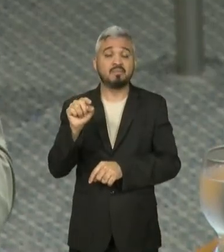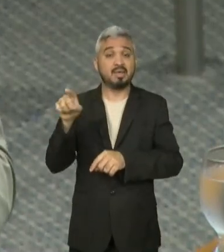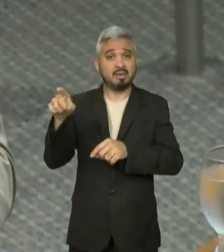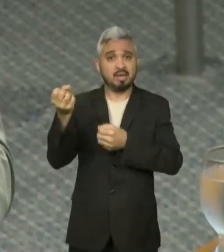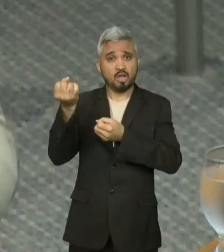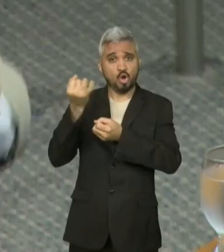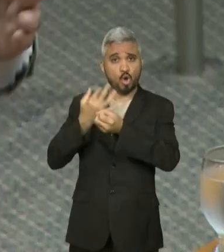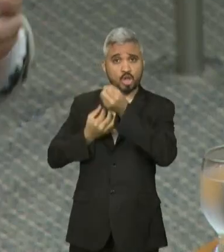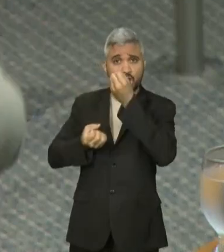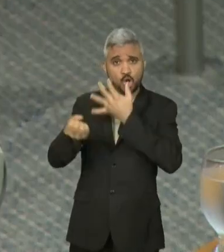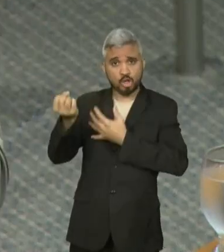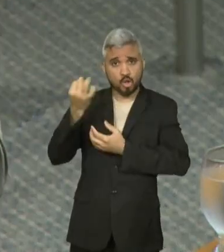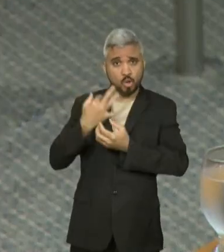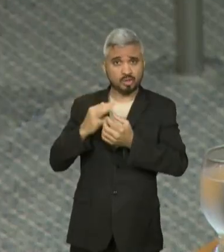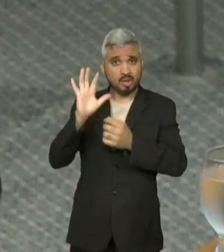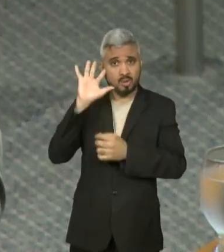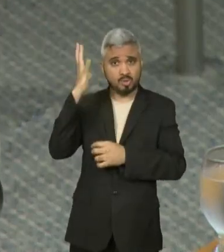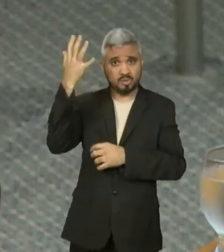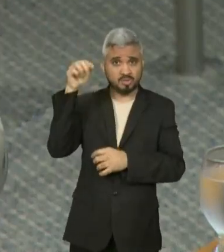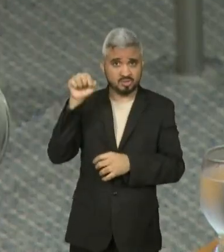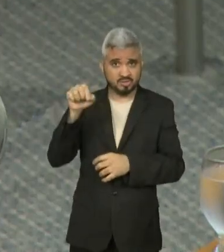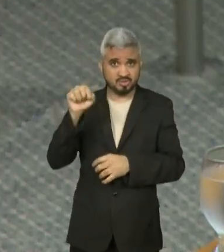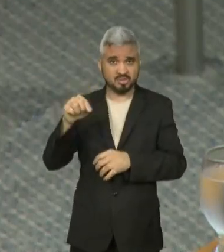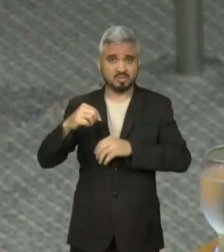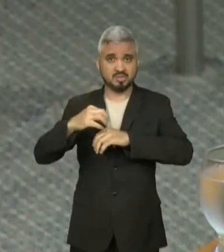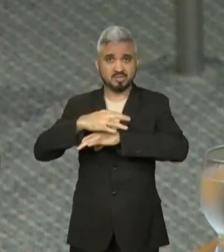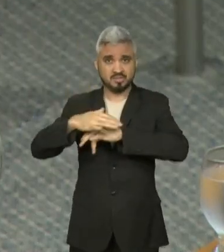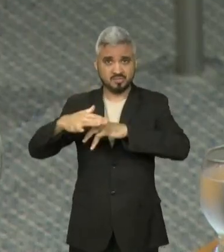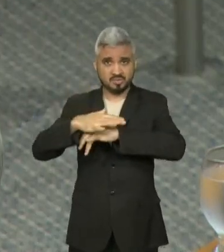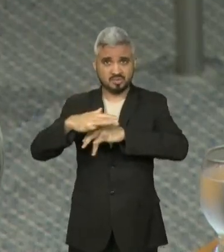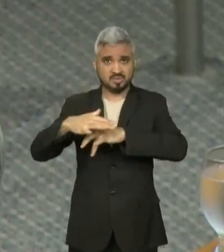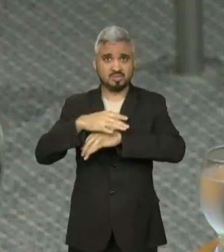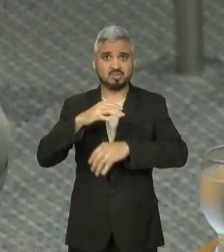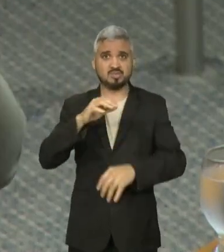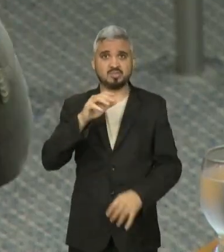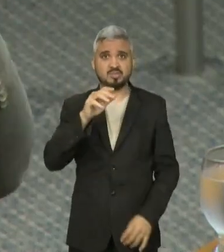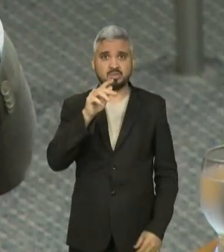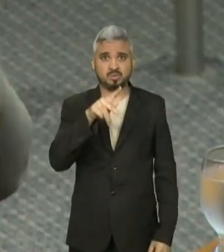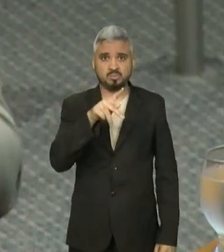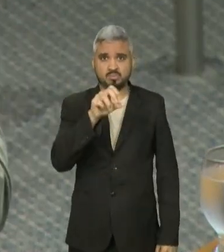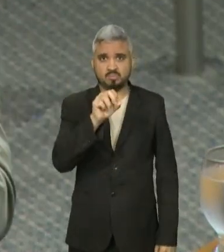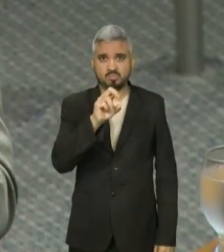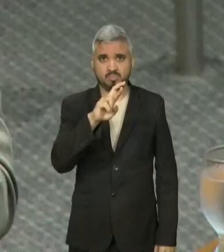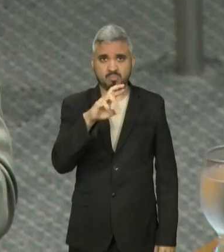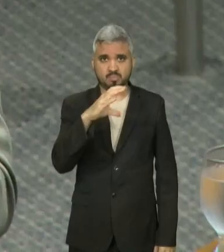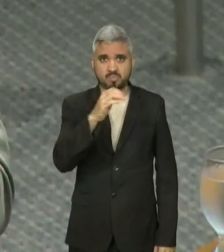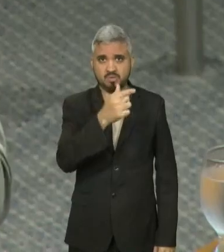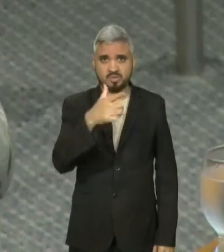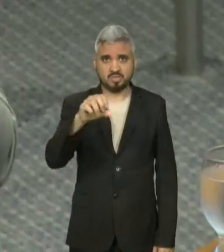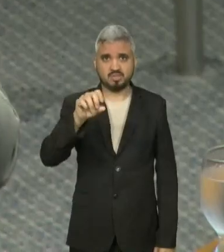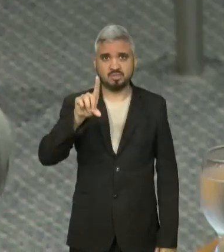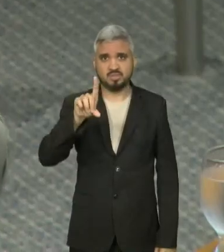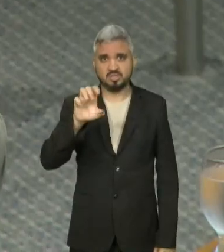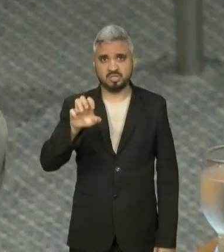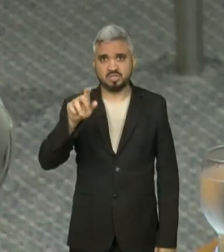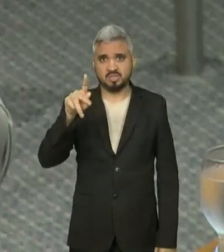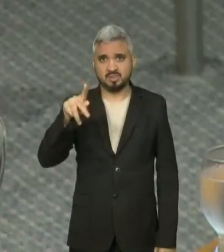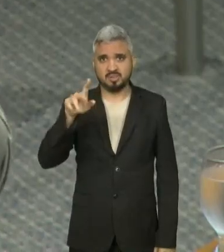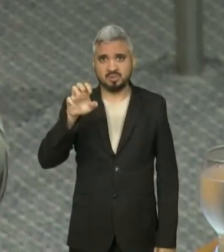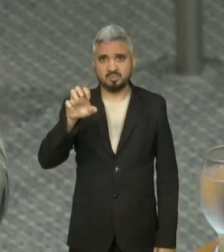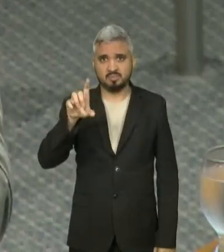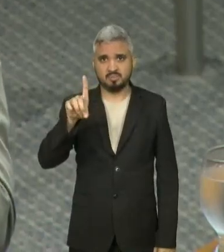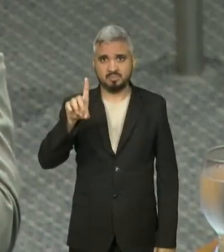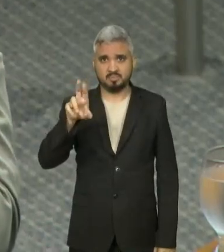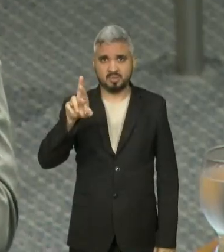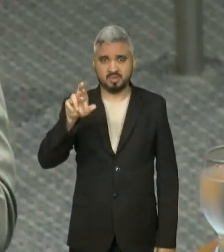sei. Mas agora eles estão entrando a fundo, até essas alturas. O prefeito de Poção de Pedra ainda não nomeou a